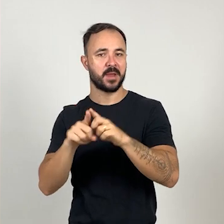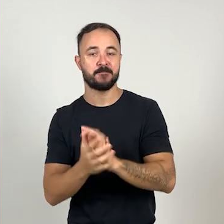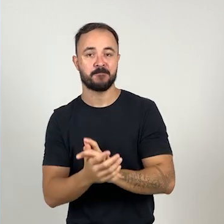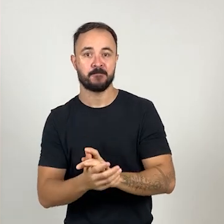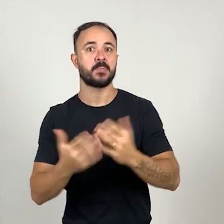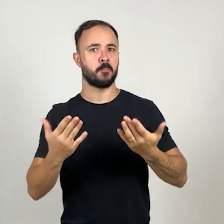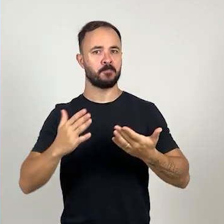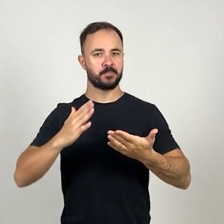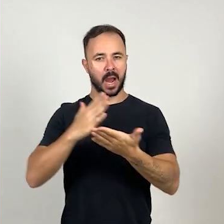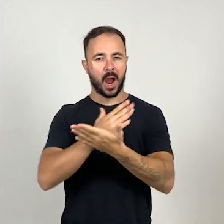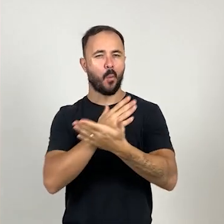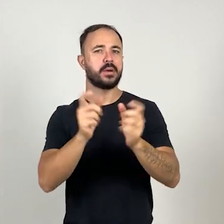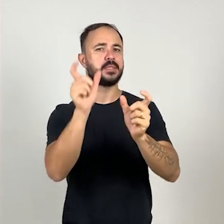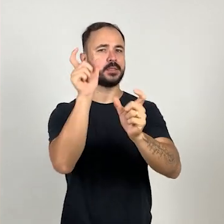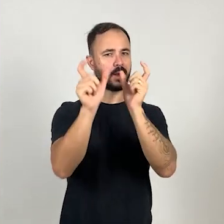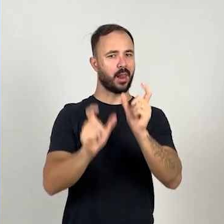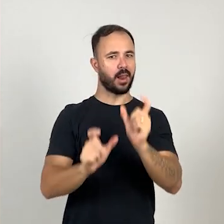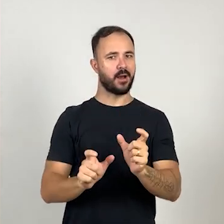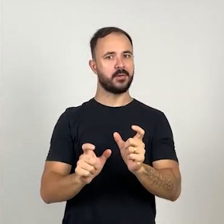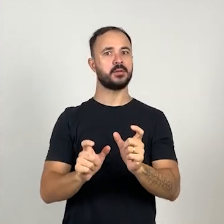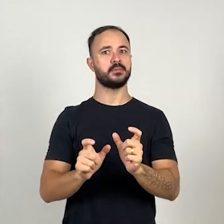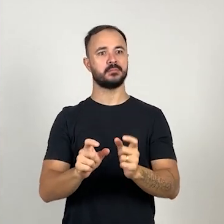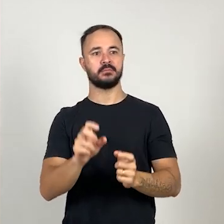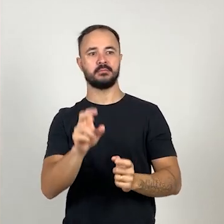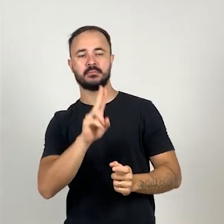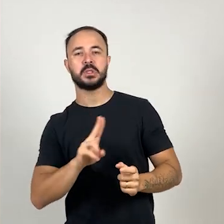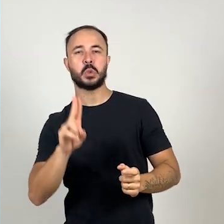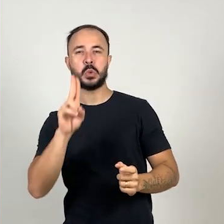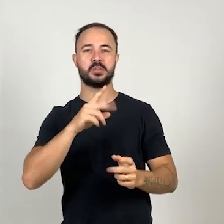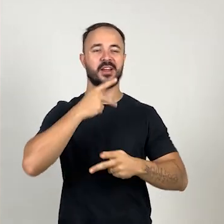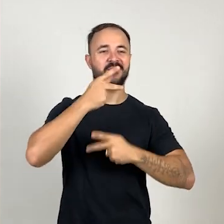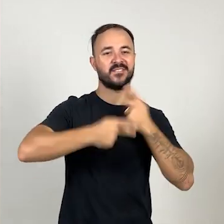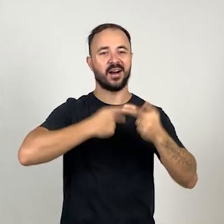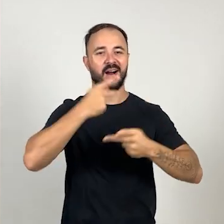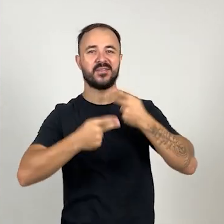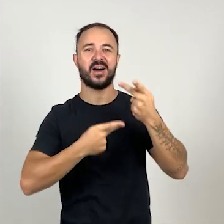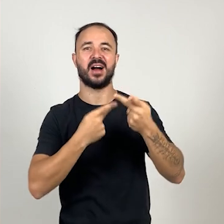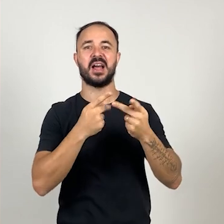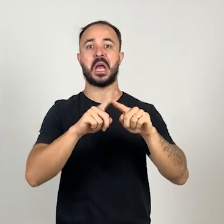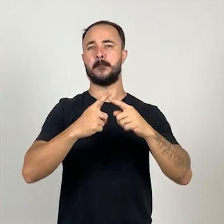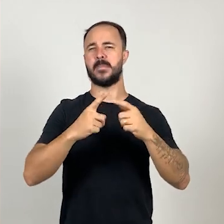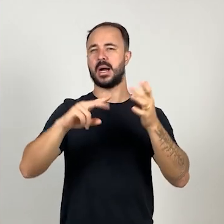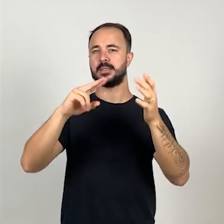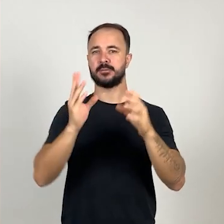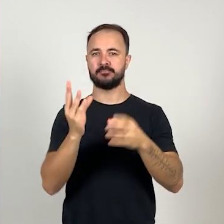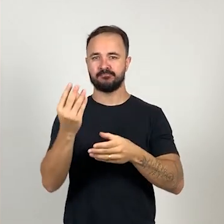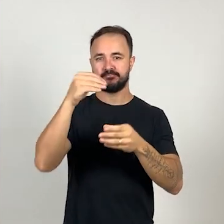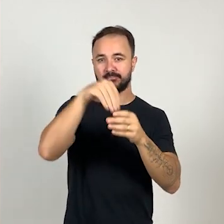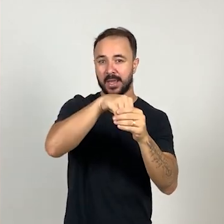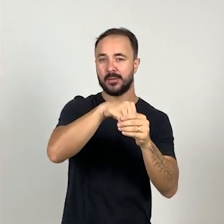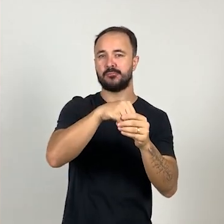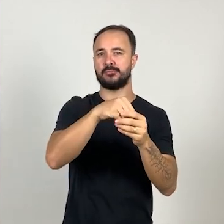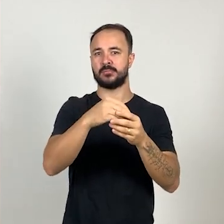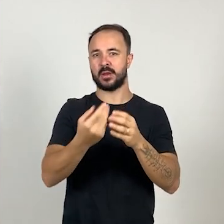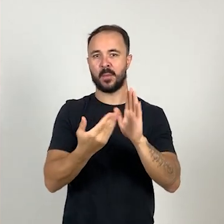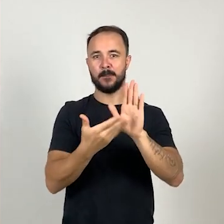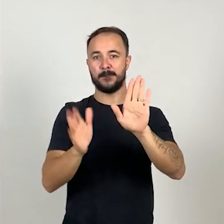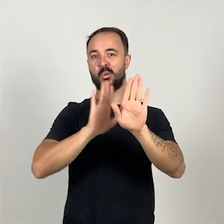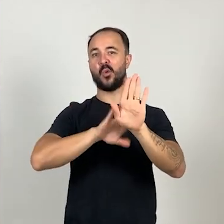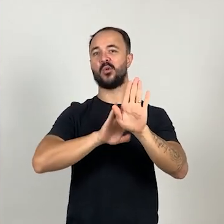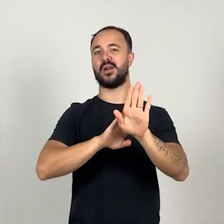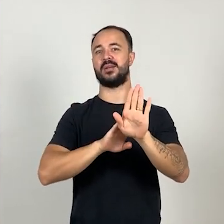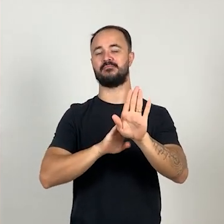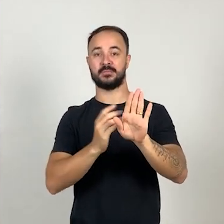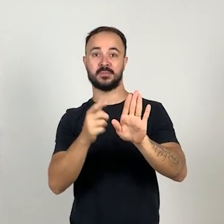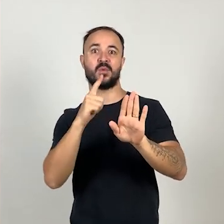expressões que são empregadas sem questionamento e revelam o quanto a opressão e o preconceito estão enraizados na visão de